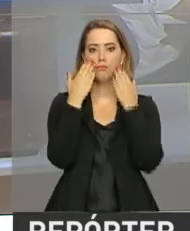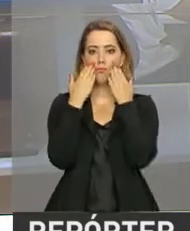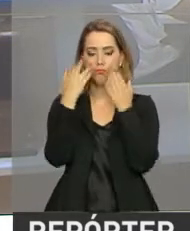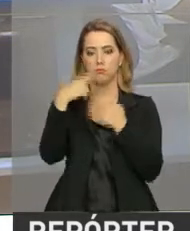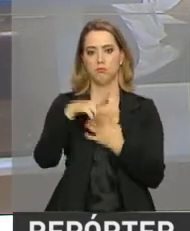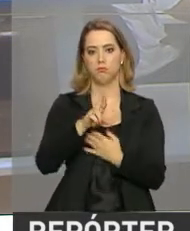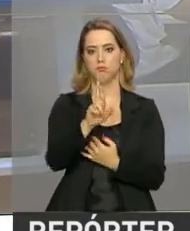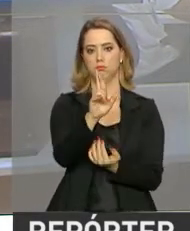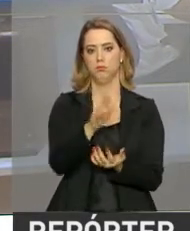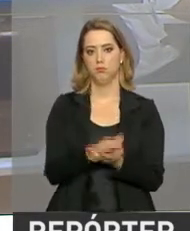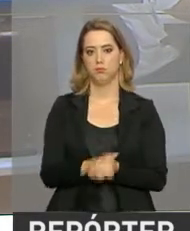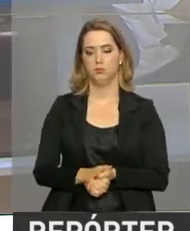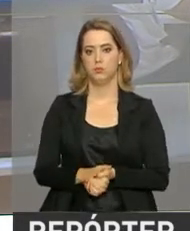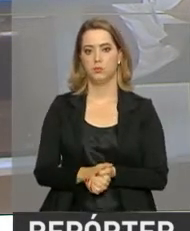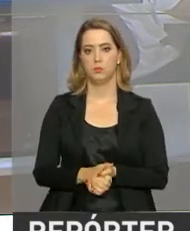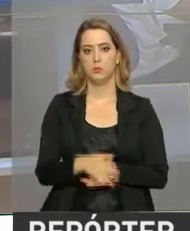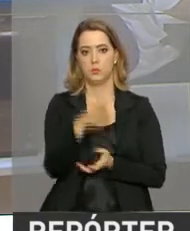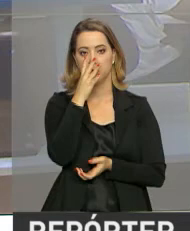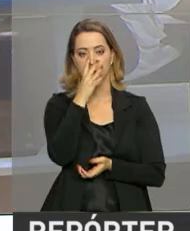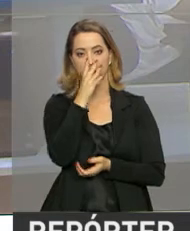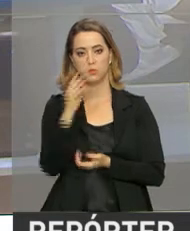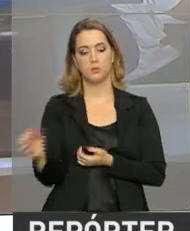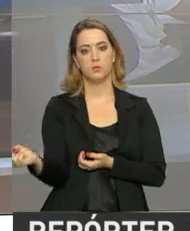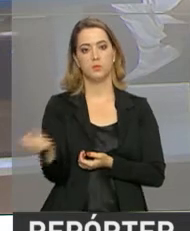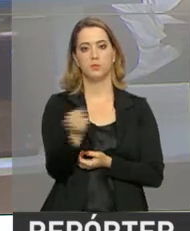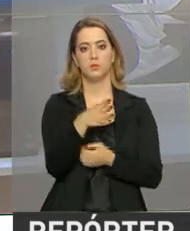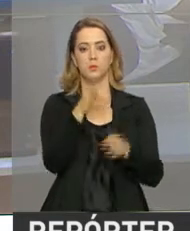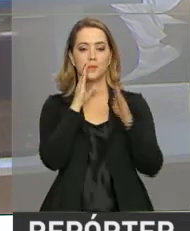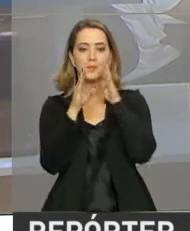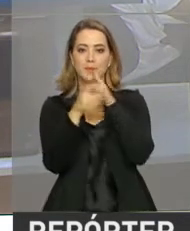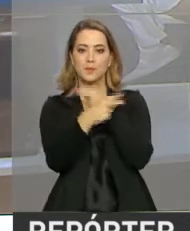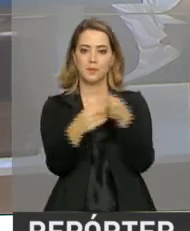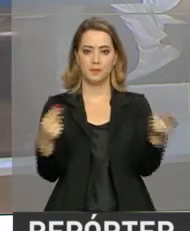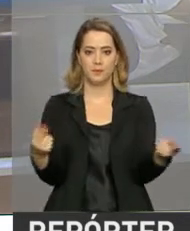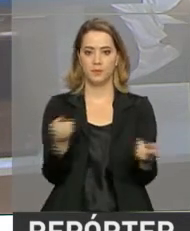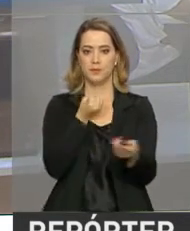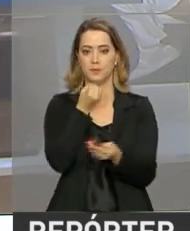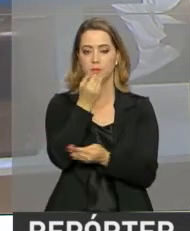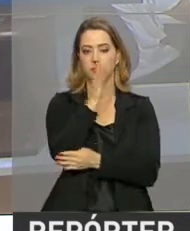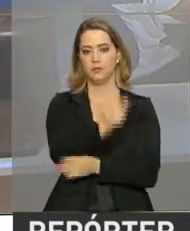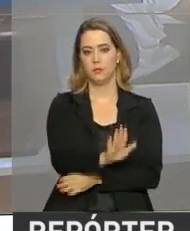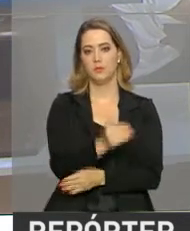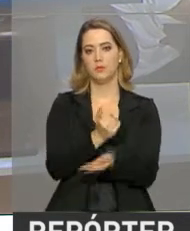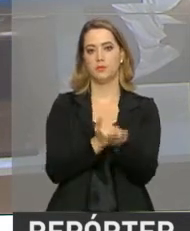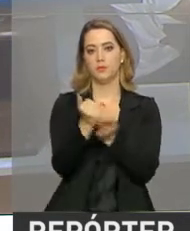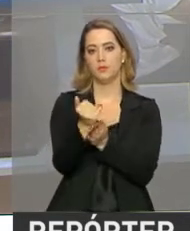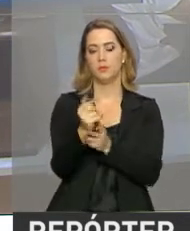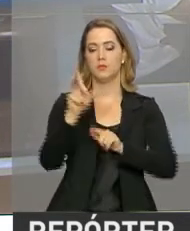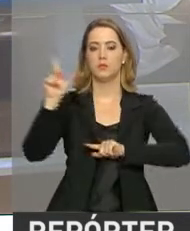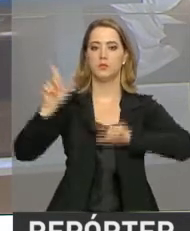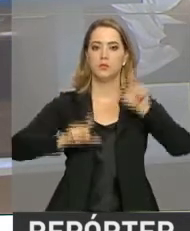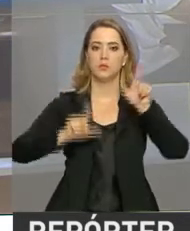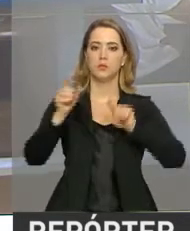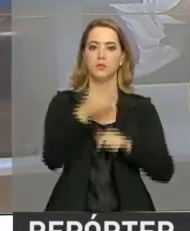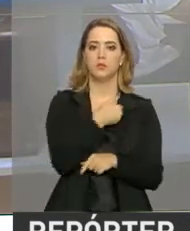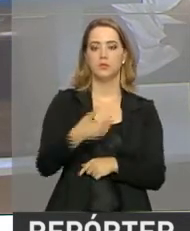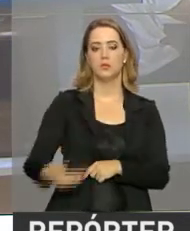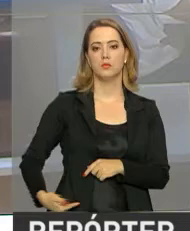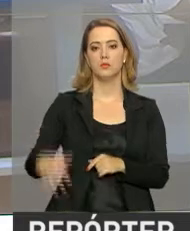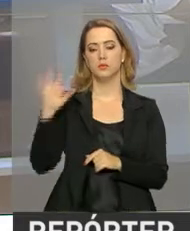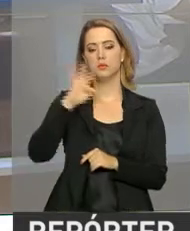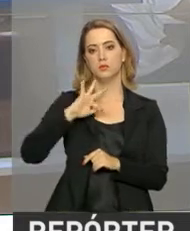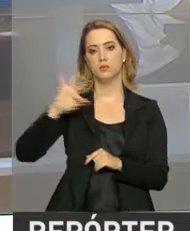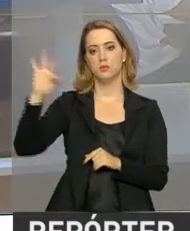próxima edição do repórter nbr acompanhe também as novidades pelas nossas redes sociais boa tarde pra você continue com a gente e